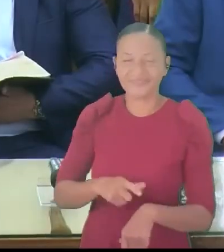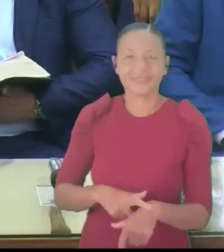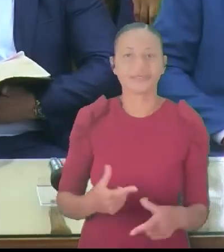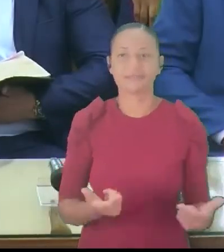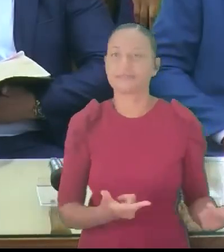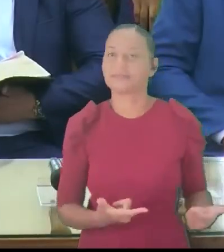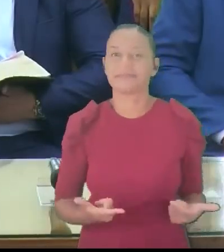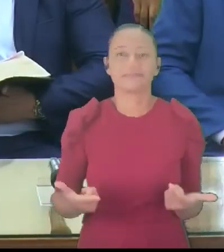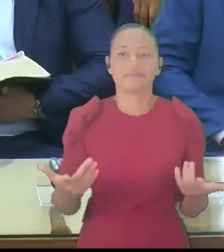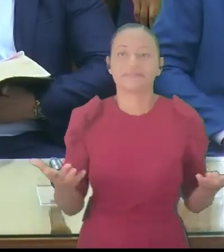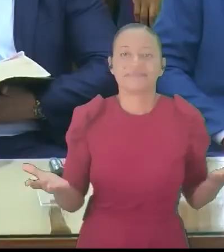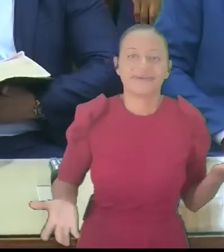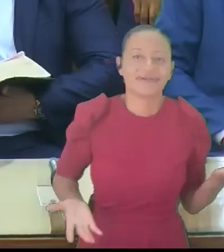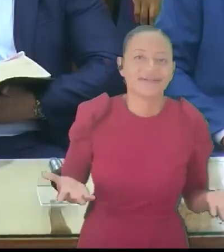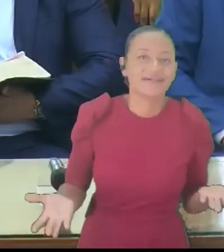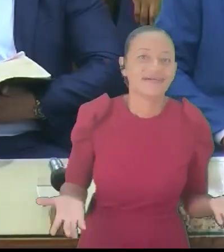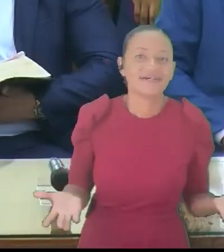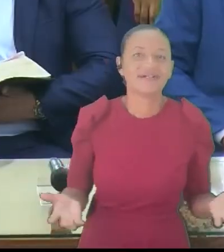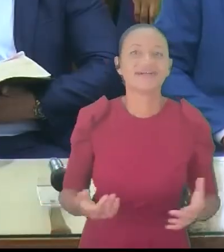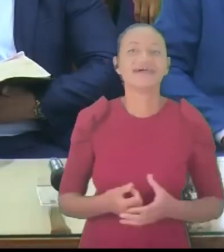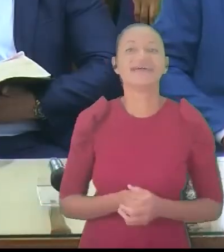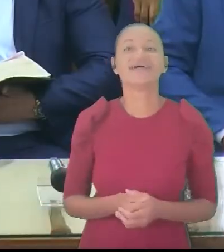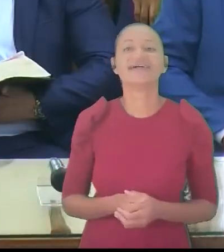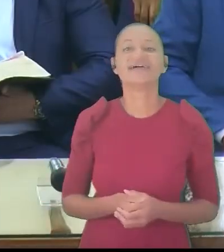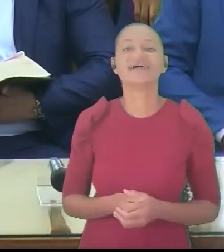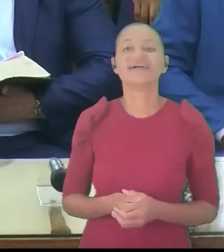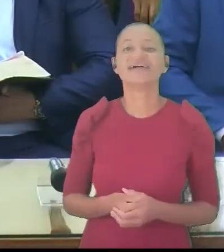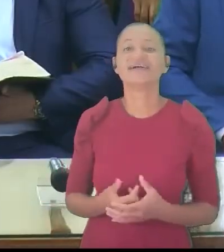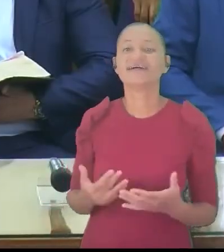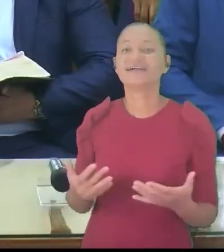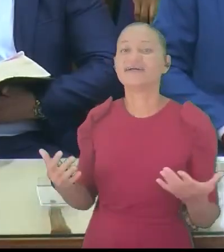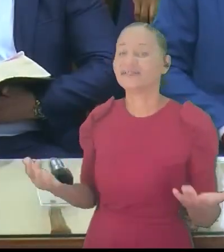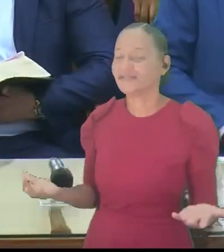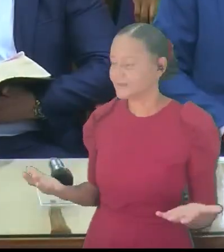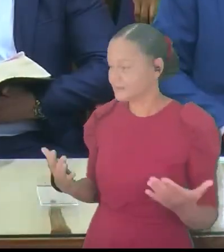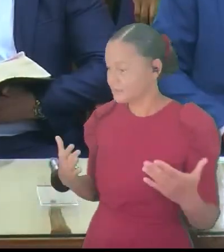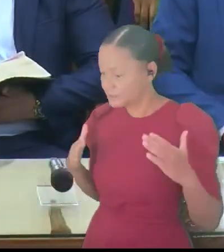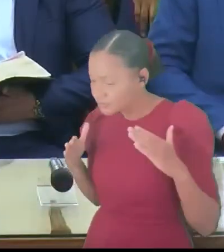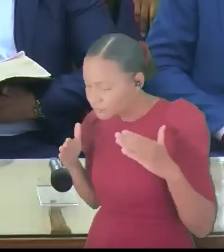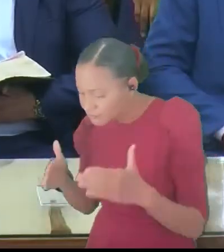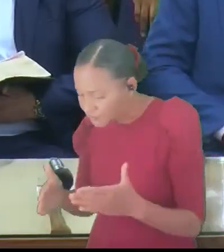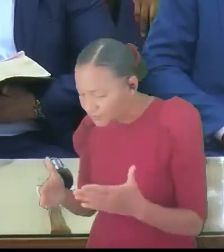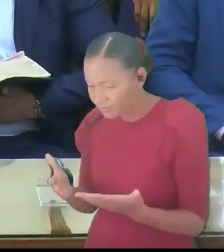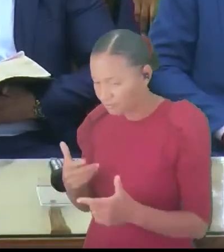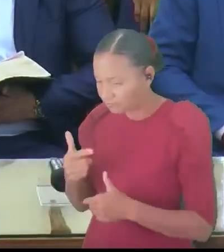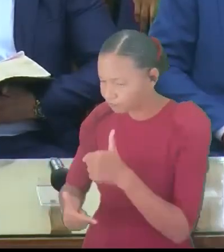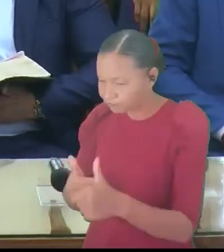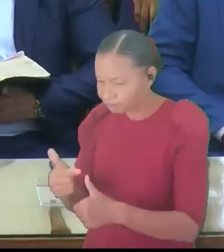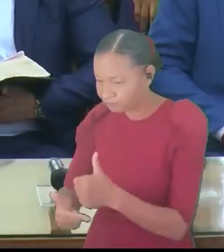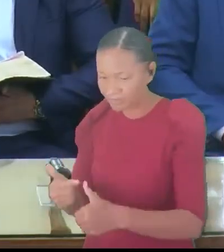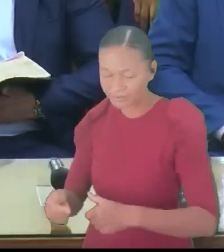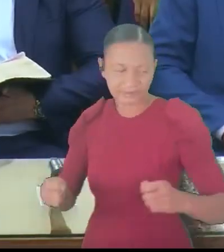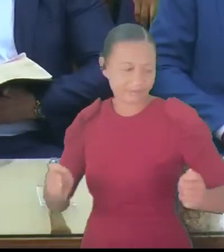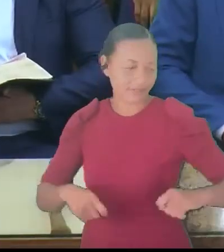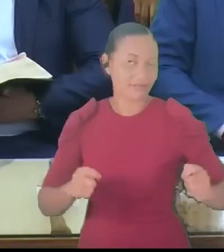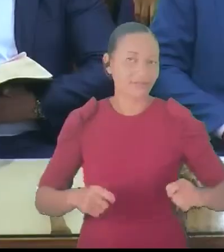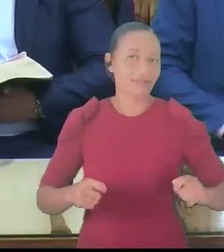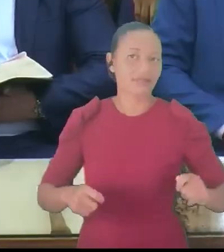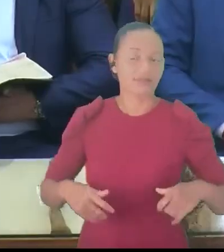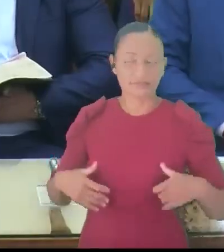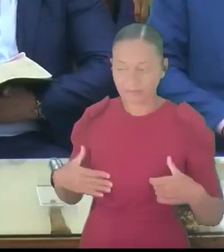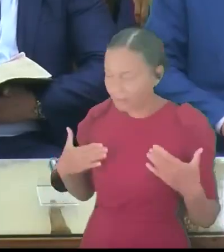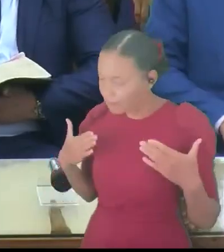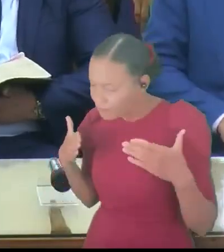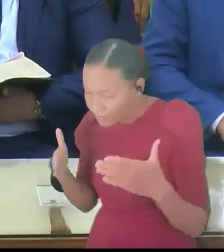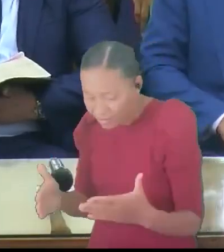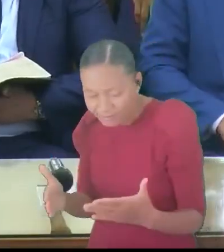Deus. Né? A não ser que não se devote ao trabalho. Se não se devotar ao trabalho, dá tempo. Mas devotado ao trabalho